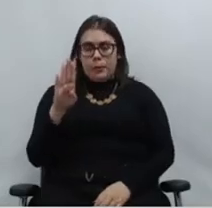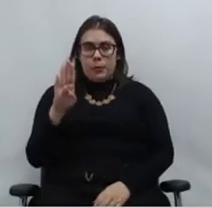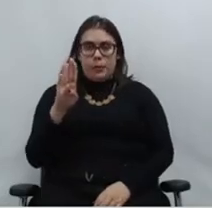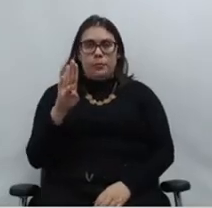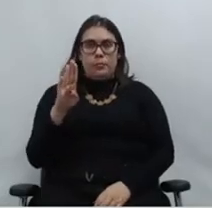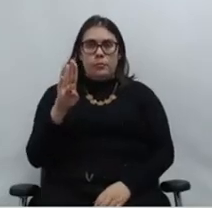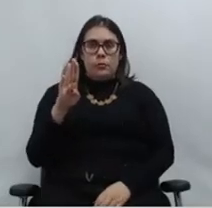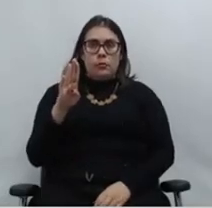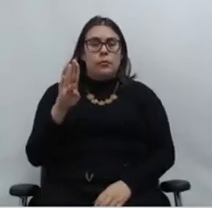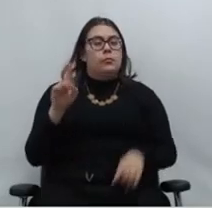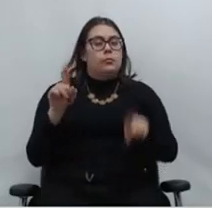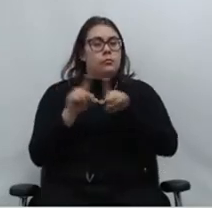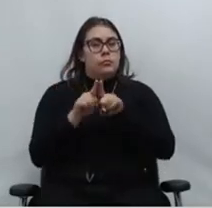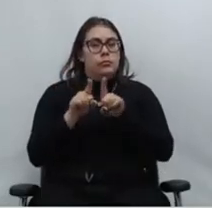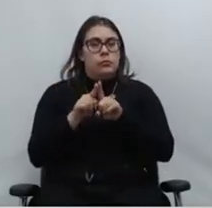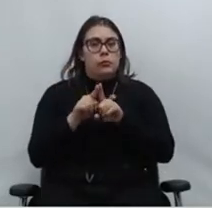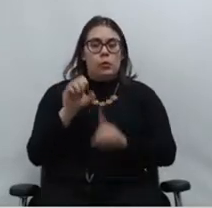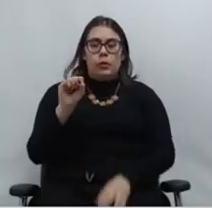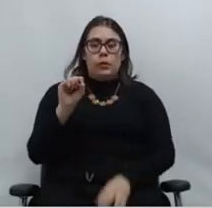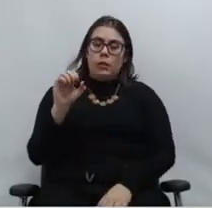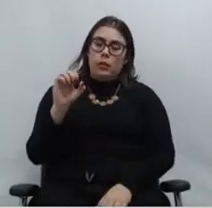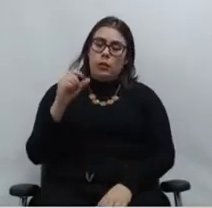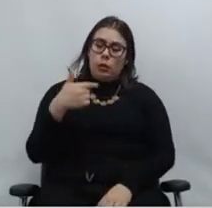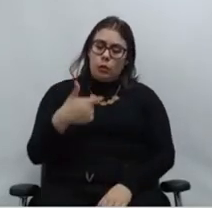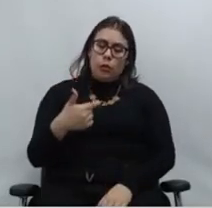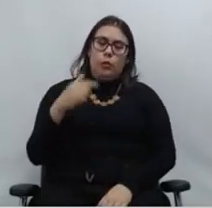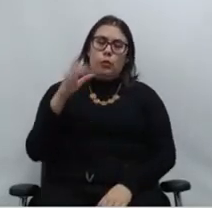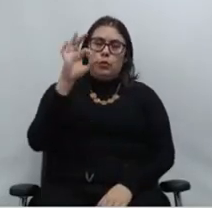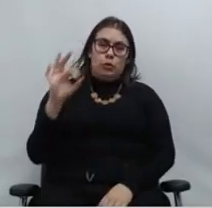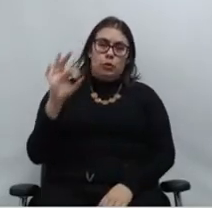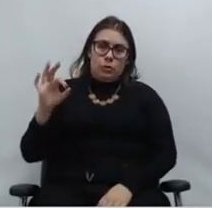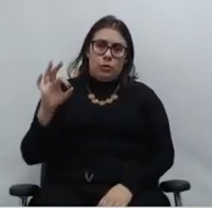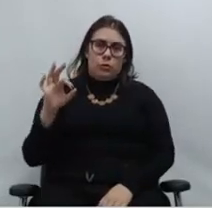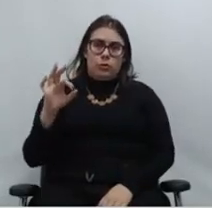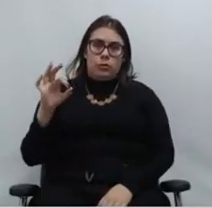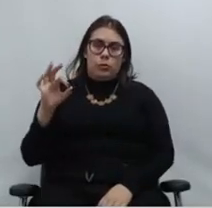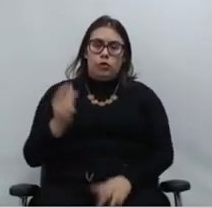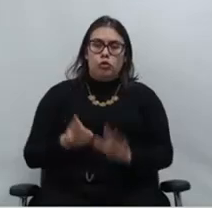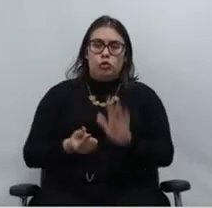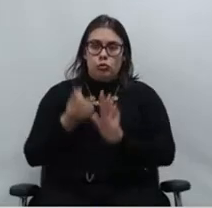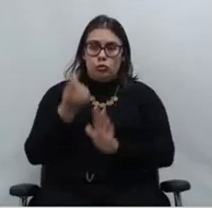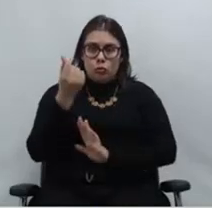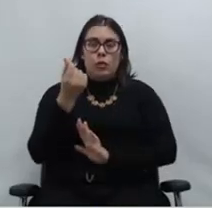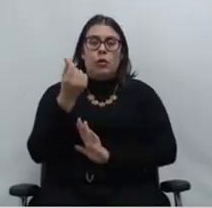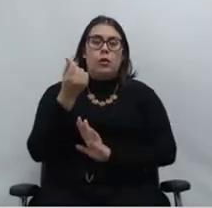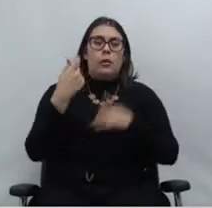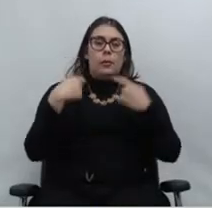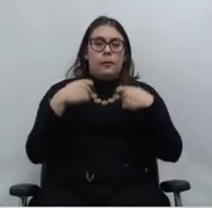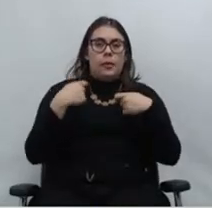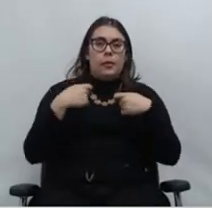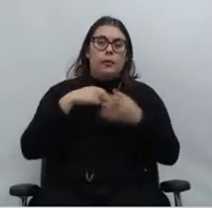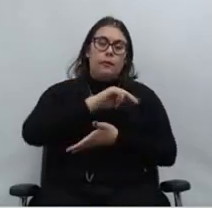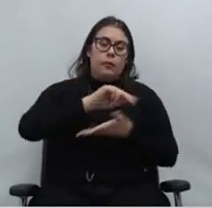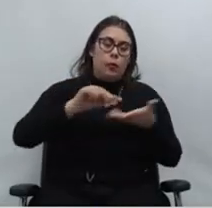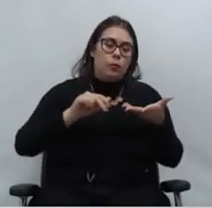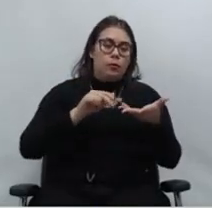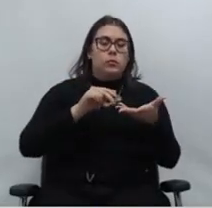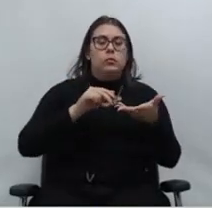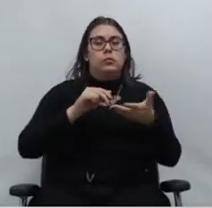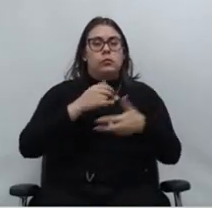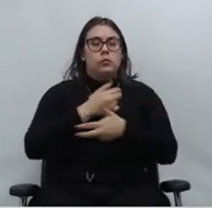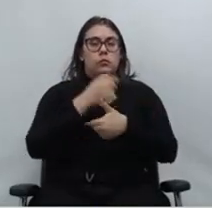em vista que o convênio da OAB representa 82% do orçamento, é importante que a instituição possa diversificar a destinação de recursos. Verificou-se,